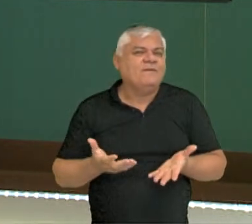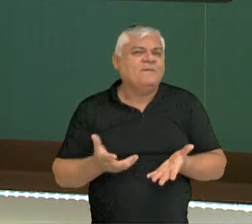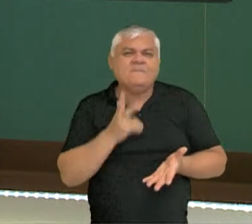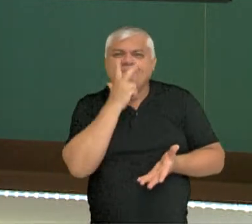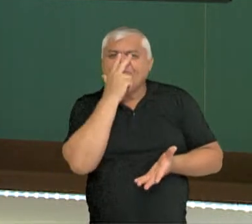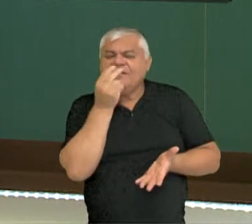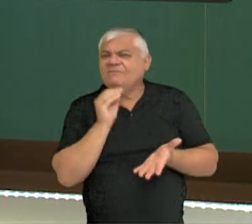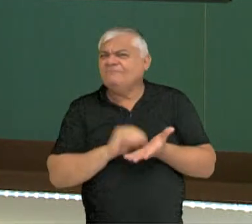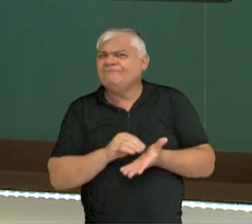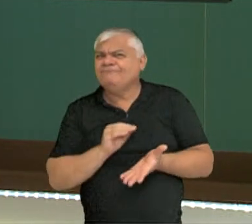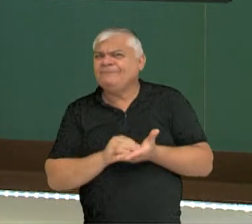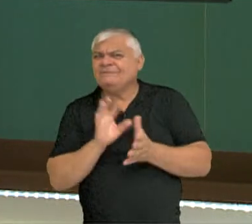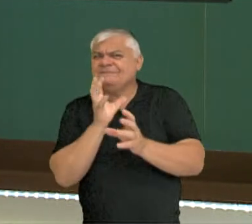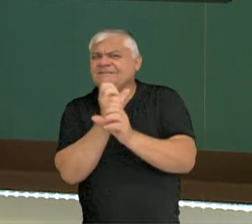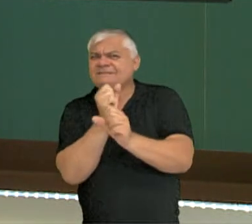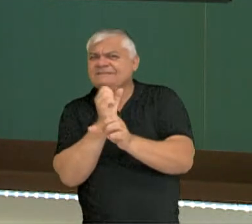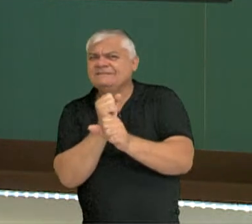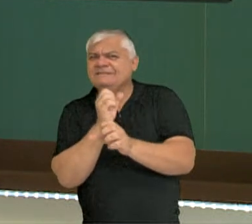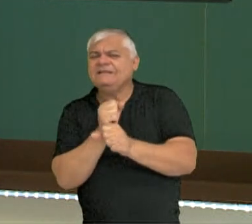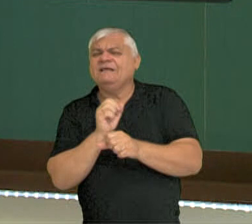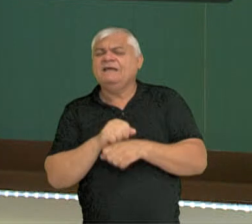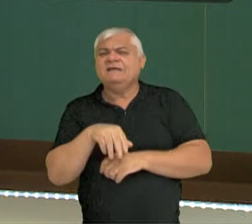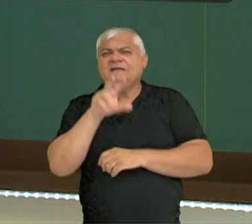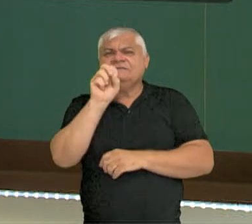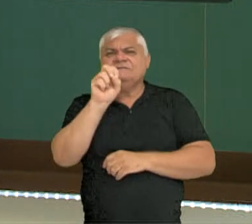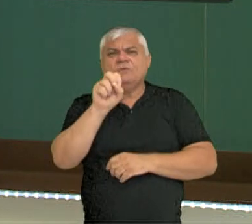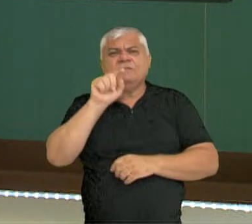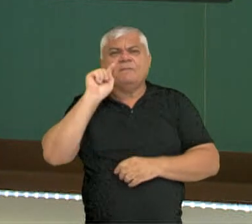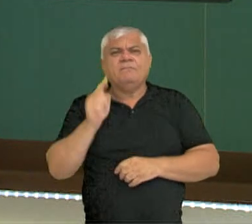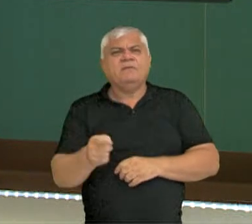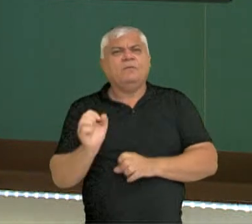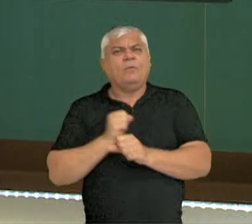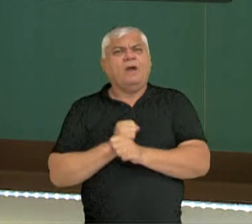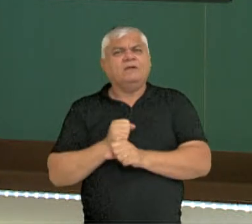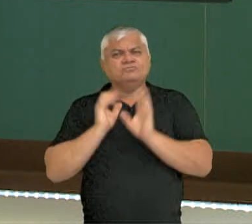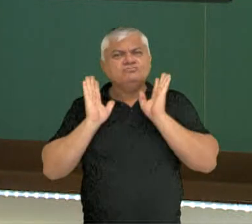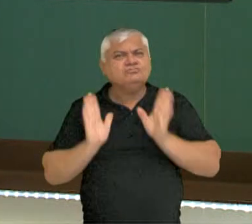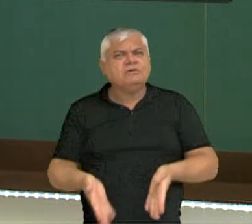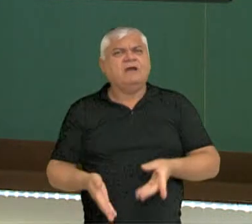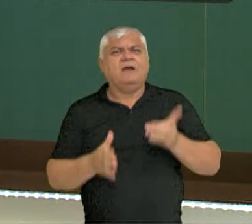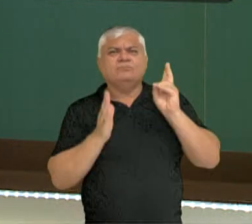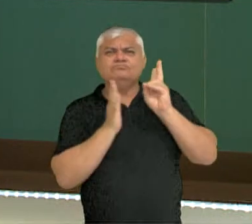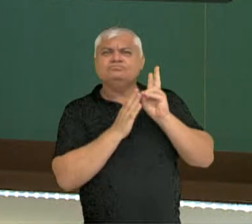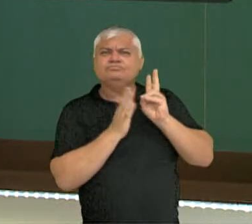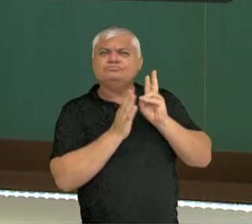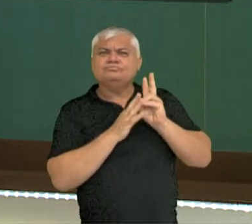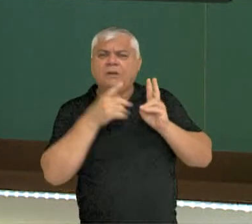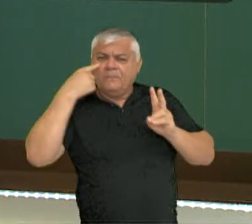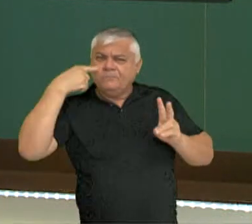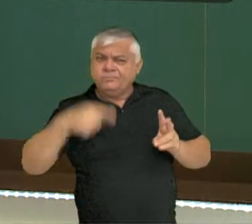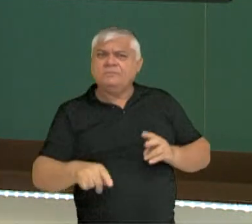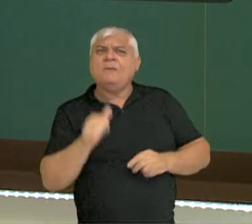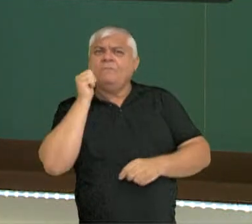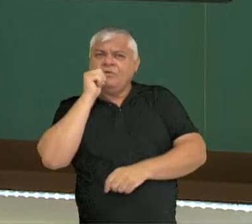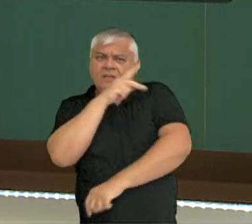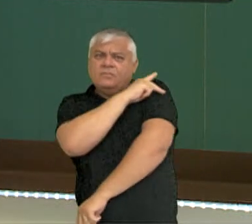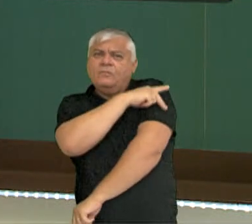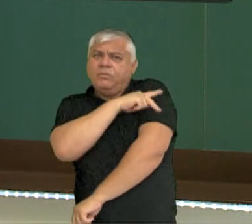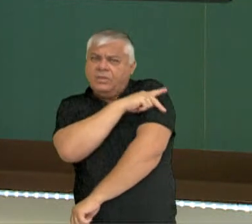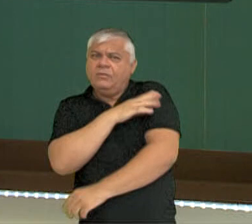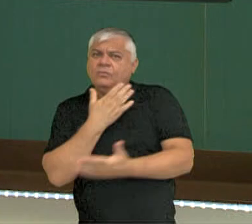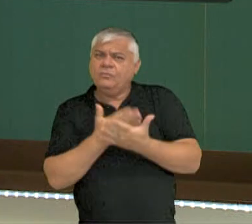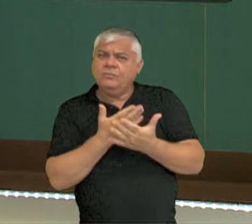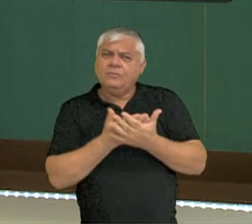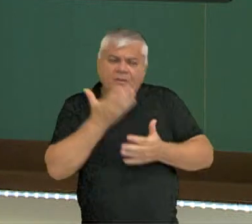com presença humana com mais de 50 mil anos confirmada pela arqueóloga Niede Guidon no Piauí. Como que vieram